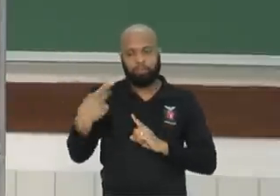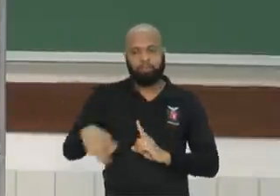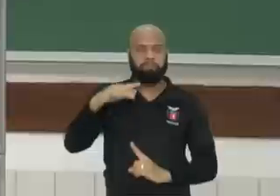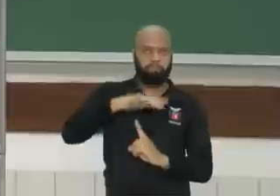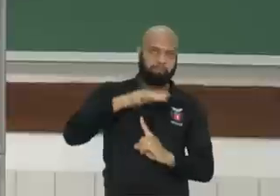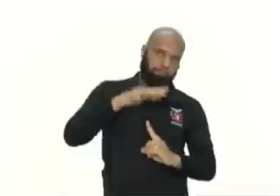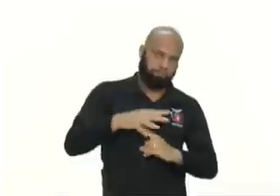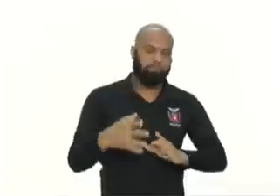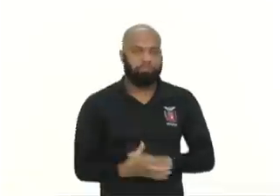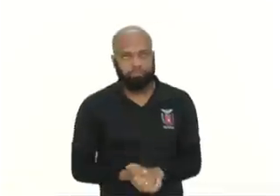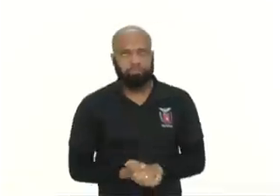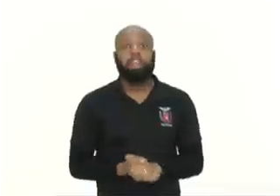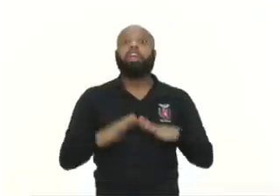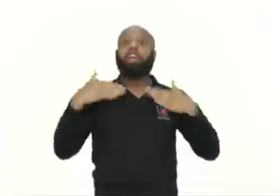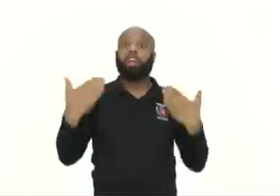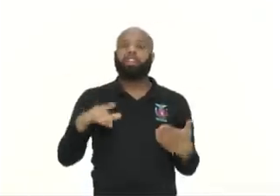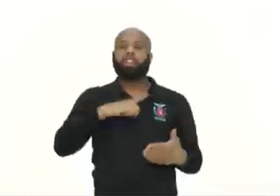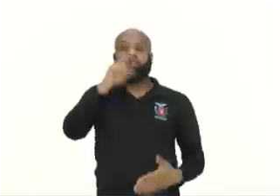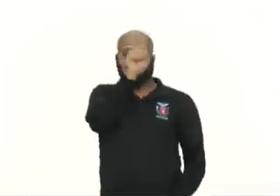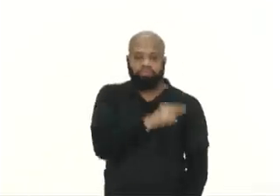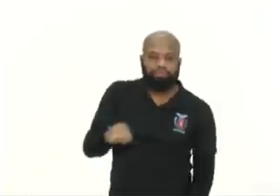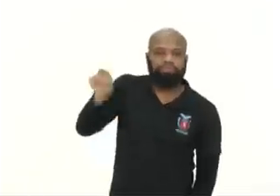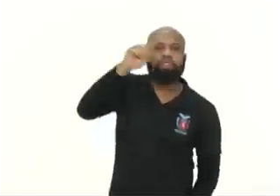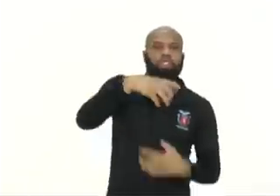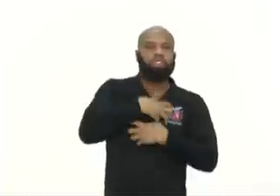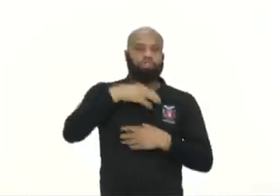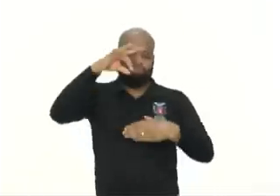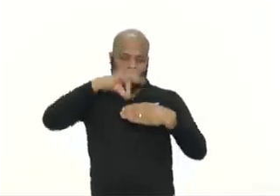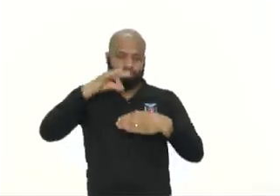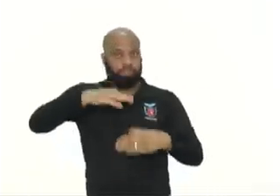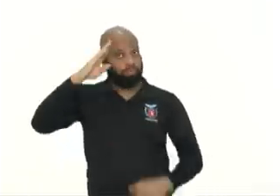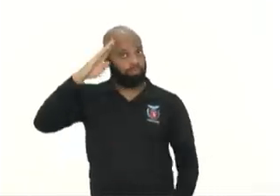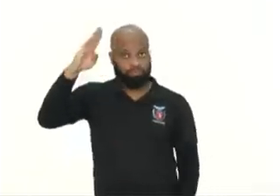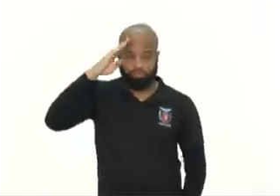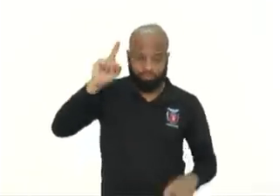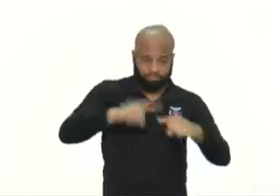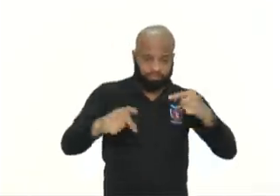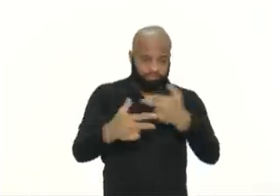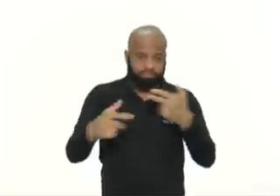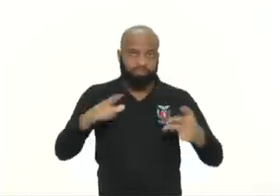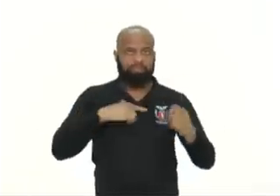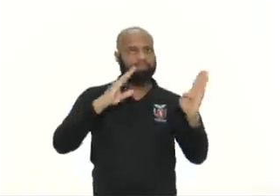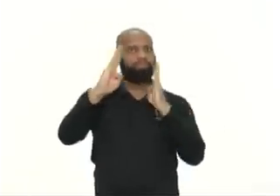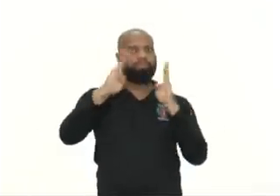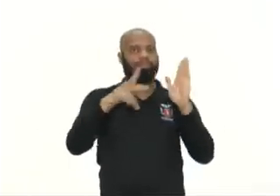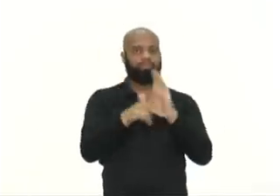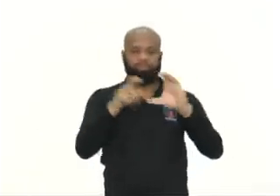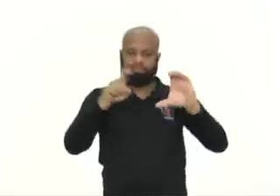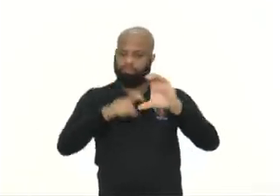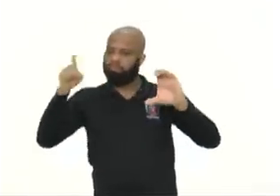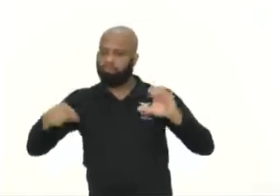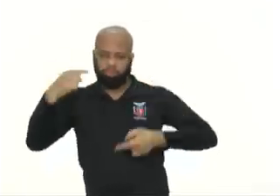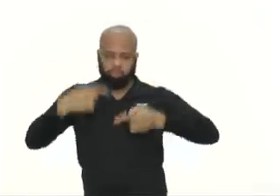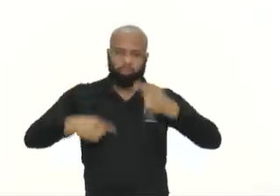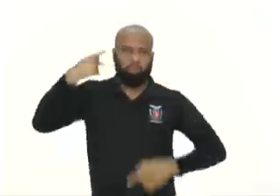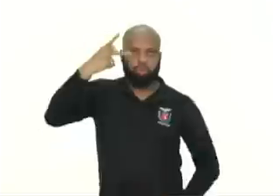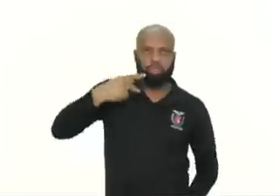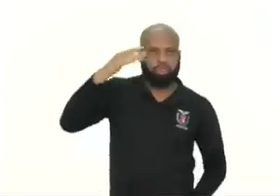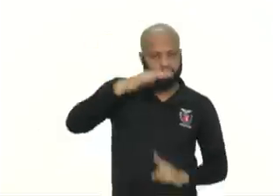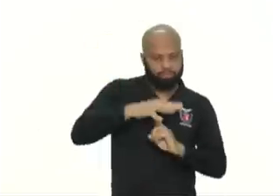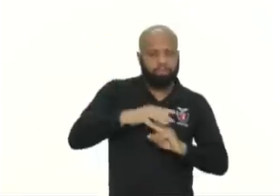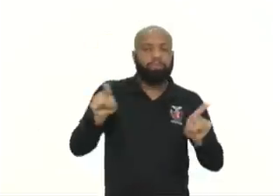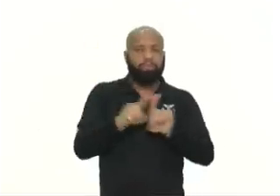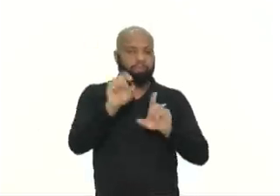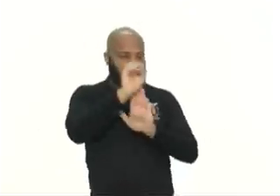Paraná. Então, o ciclo da erva mate se mantém como principal produto durante a emancipação política do Paraná, durante o